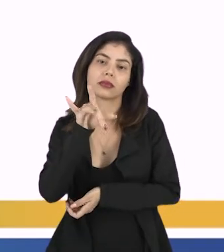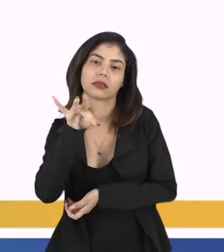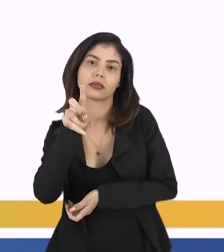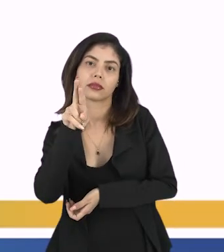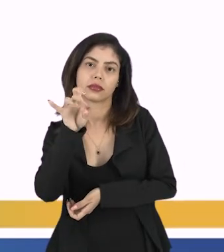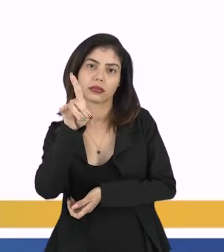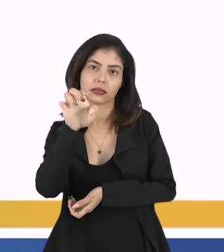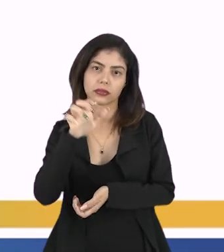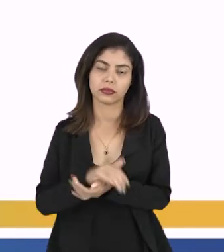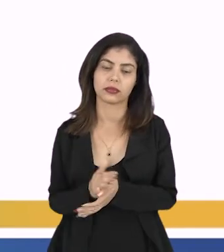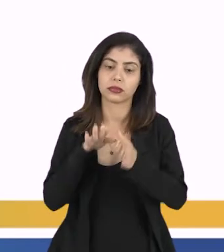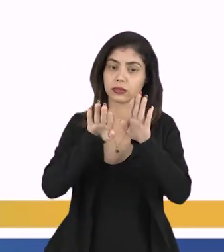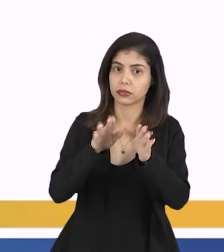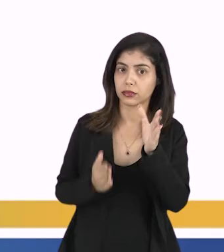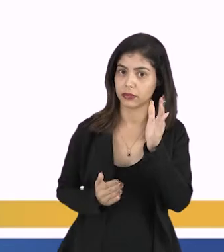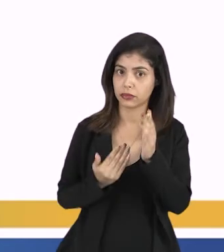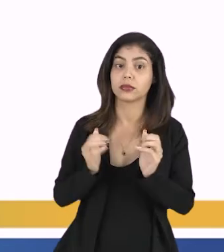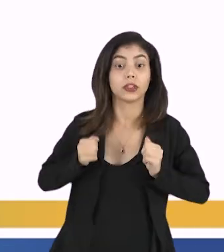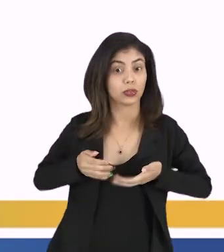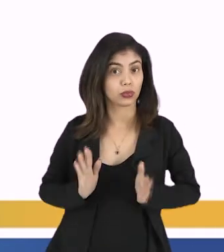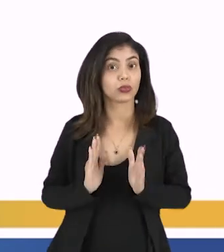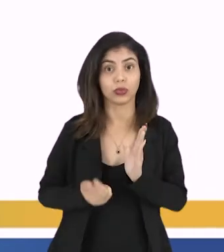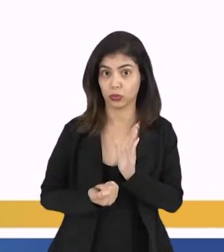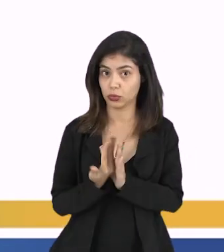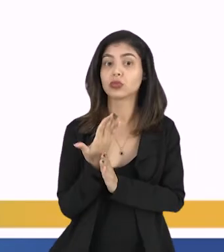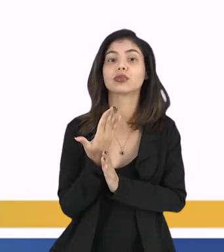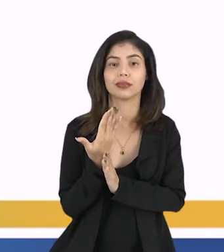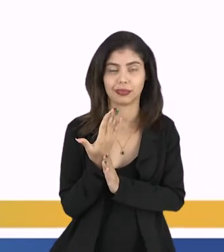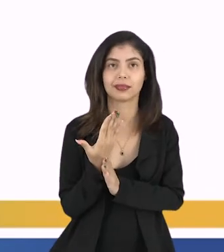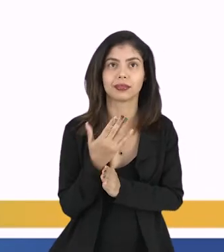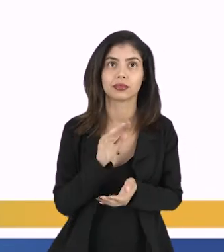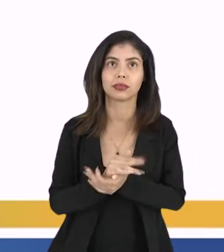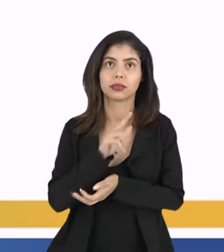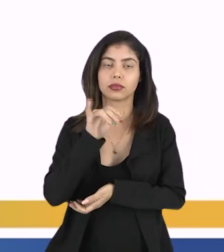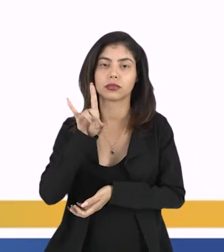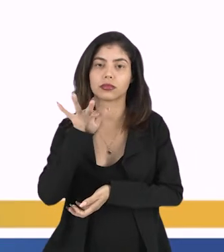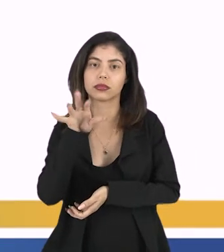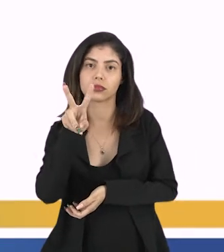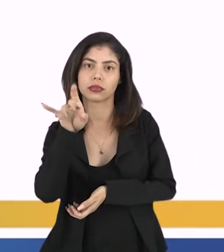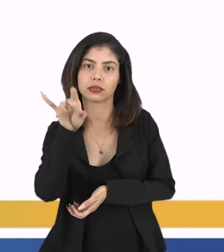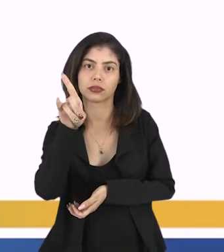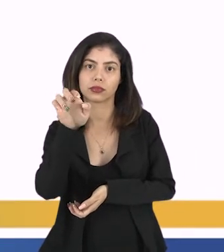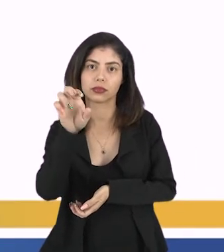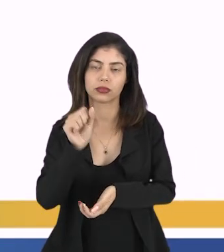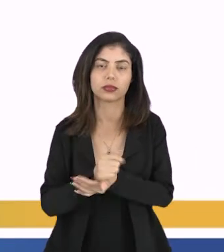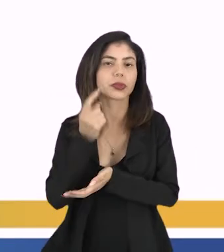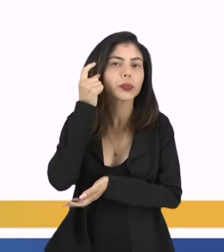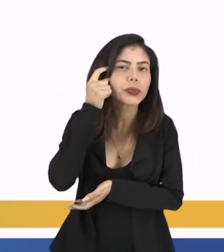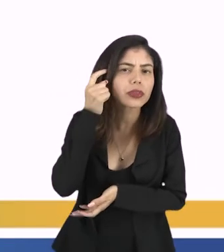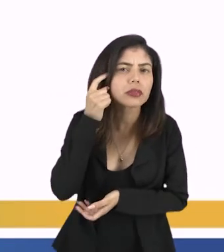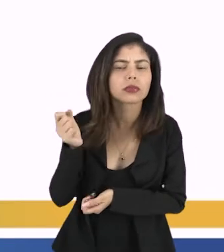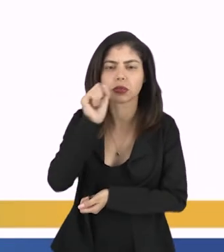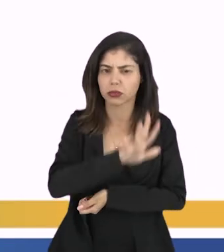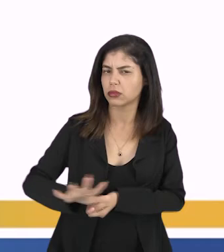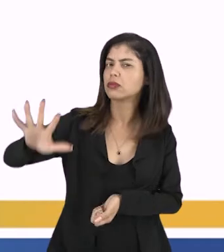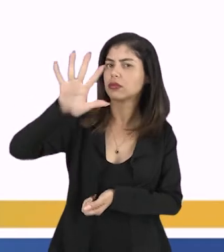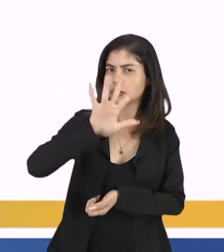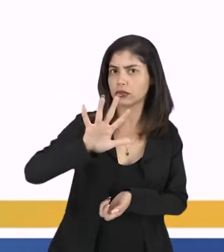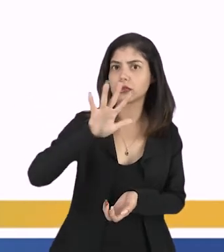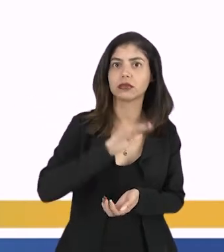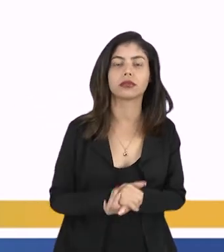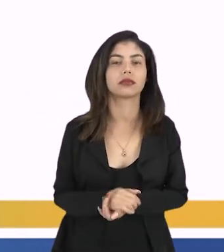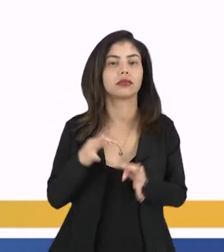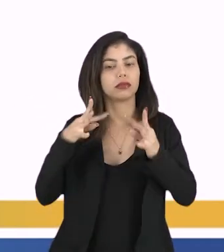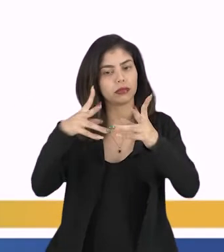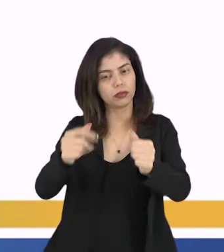As universidades vai nascer nesse período das escolásticas, né? E hoje a universidade ela traz justamente esse pensamento universal,